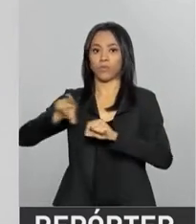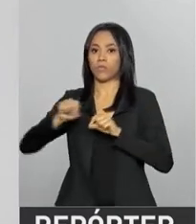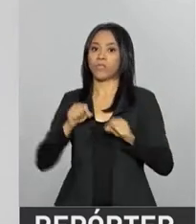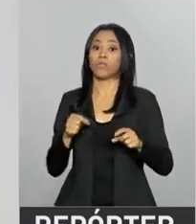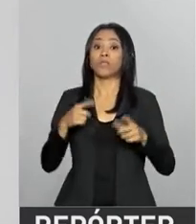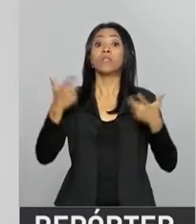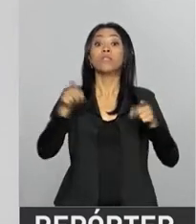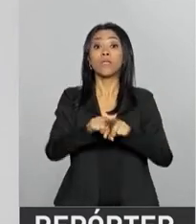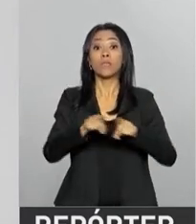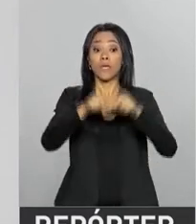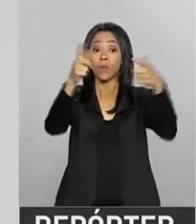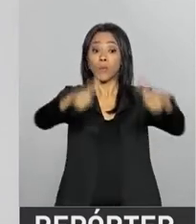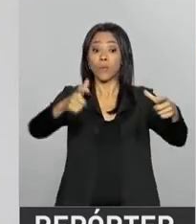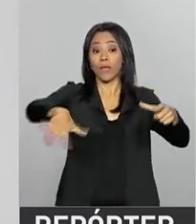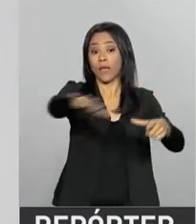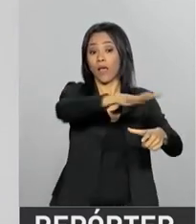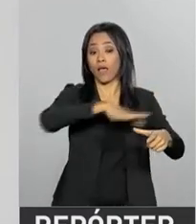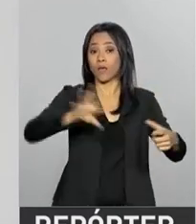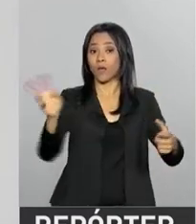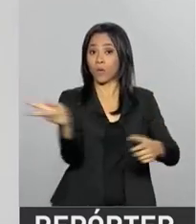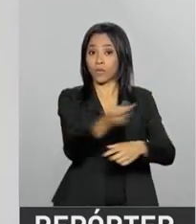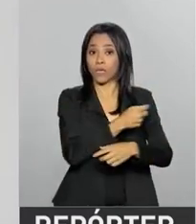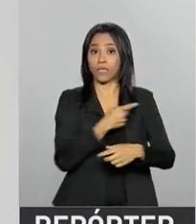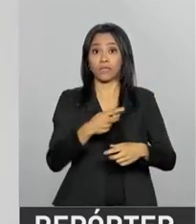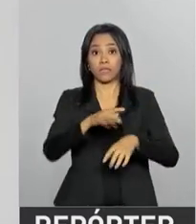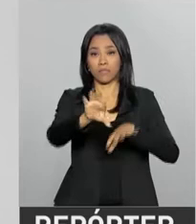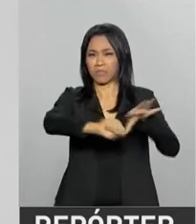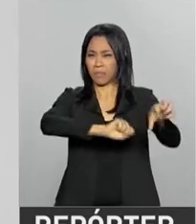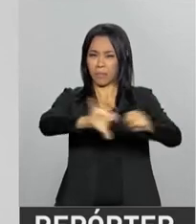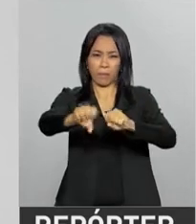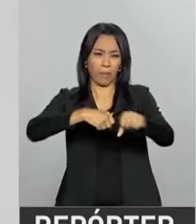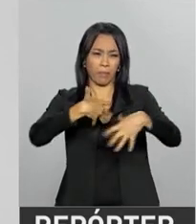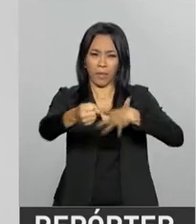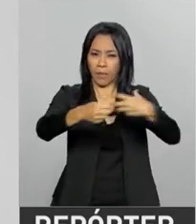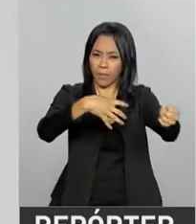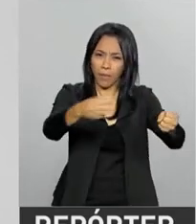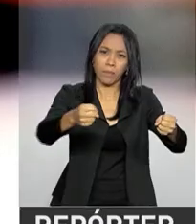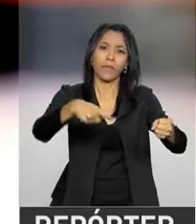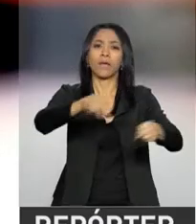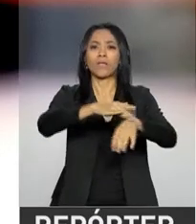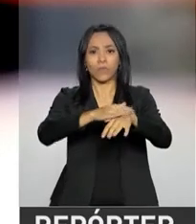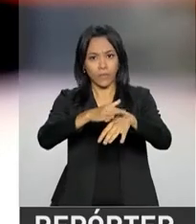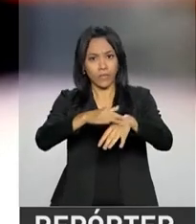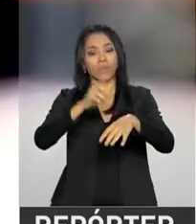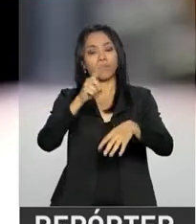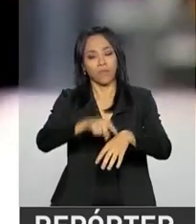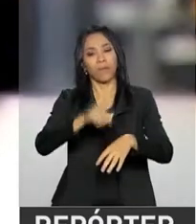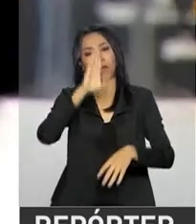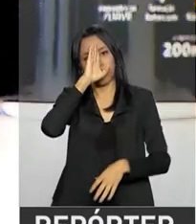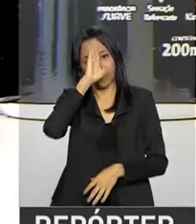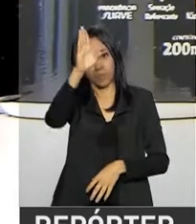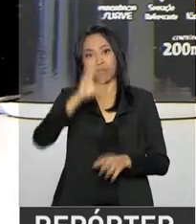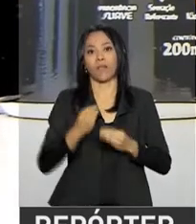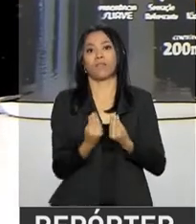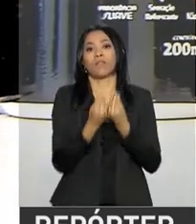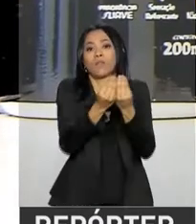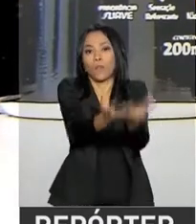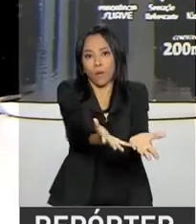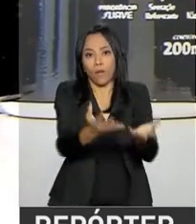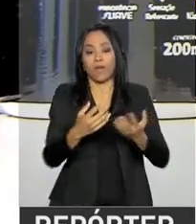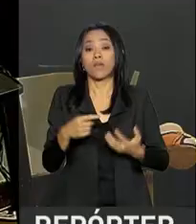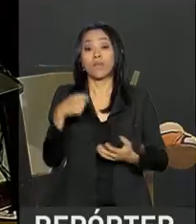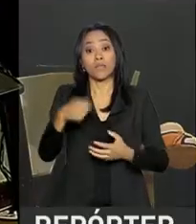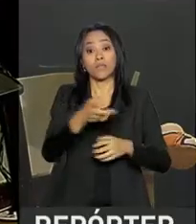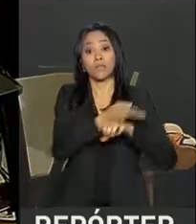epidemia de doenças causadas pelo mosquito também devem ter prioridade para receber o repelente é preciso